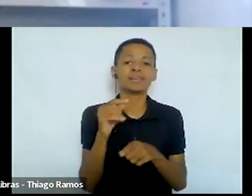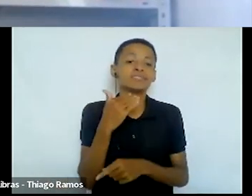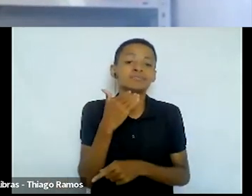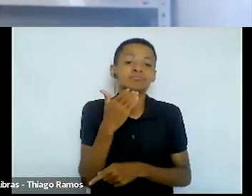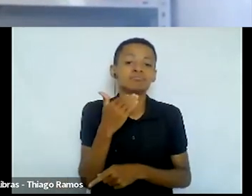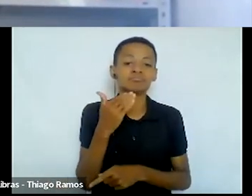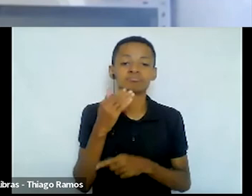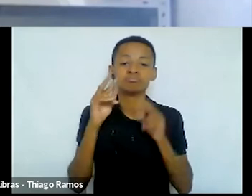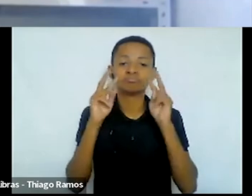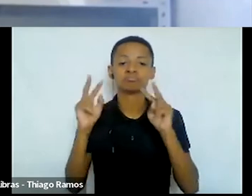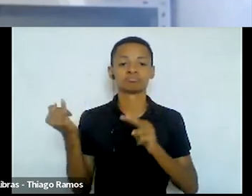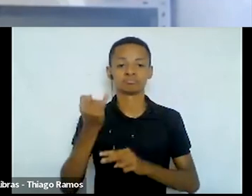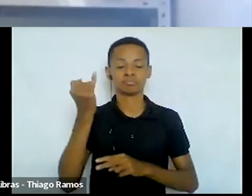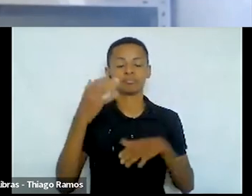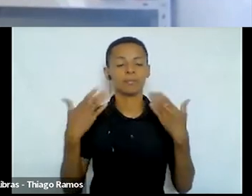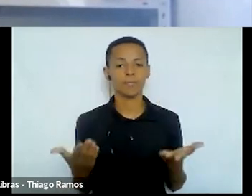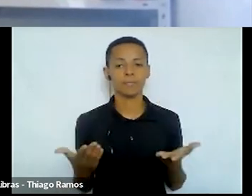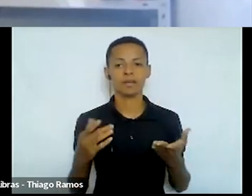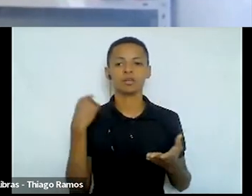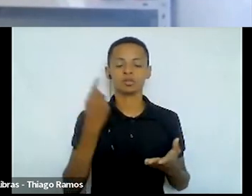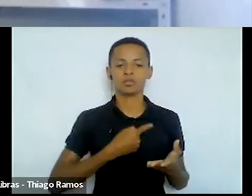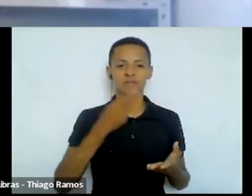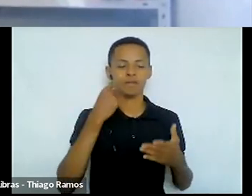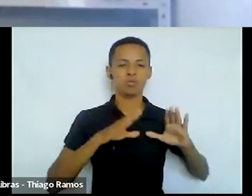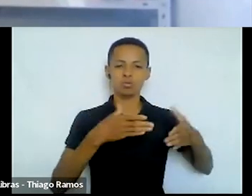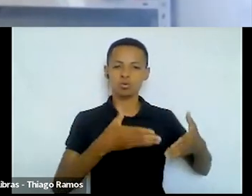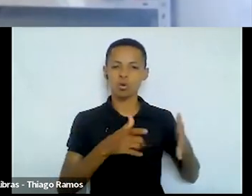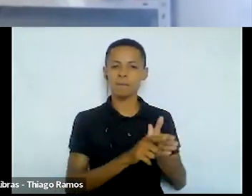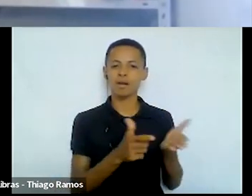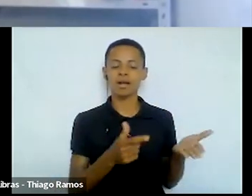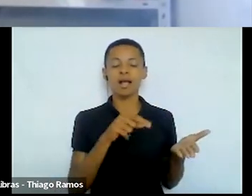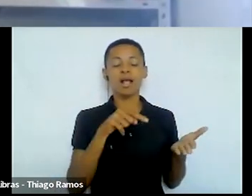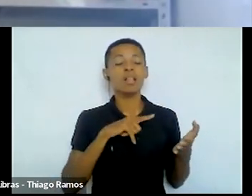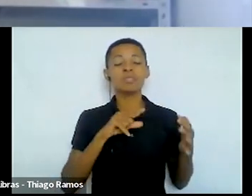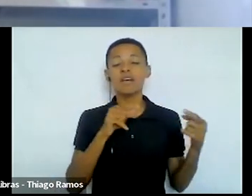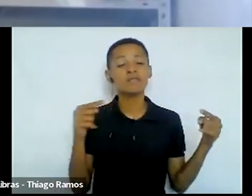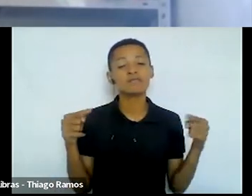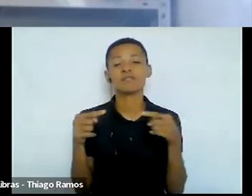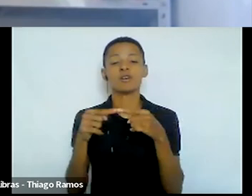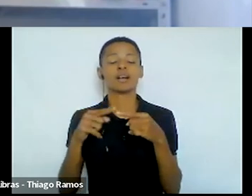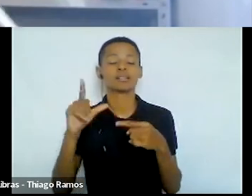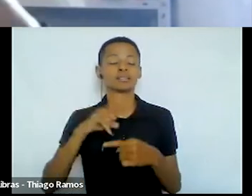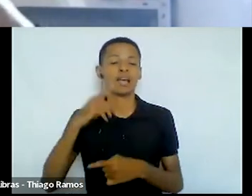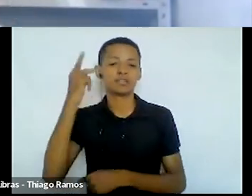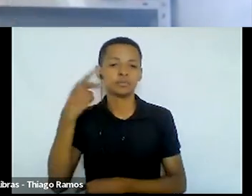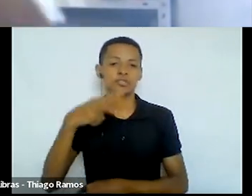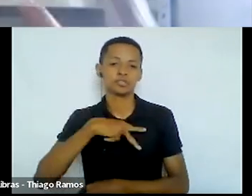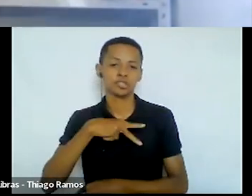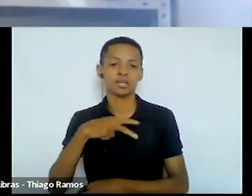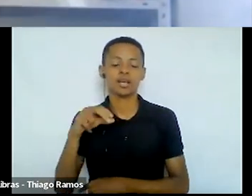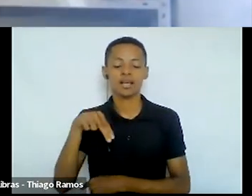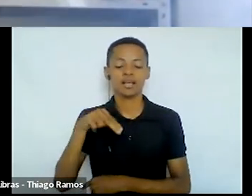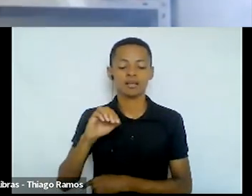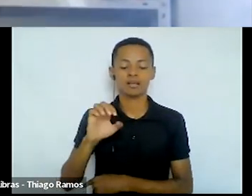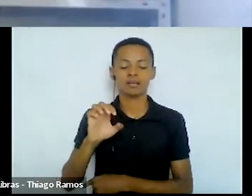A gente vê uma classe jornalística totalmente alinhada com as políticas privatistas, neoliberais,